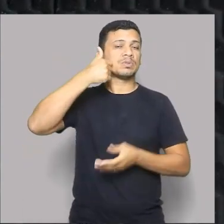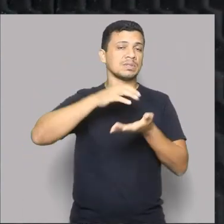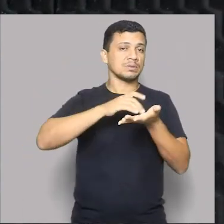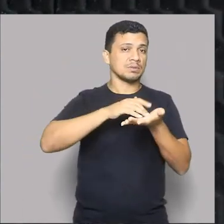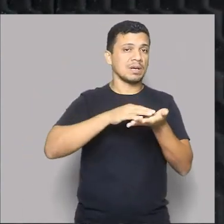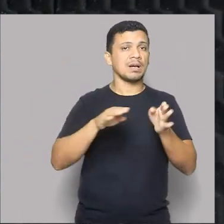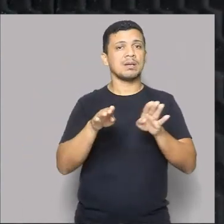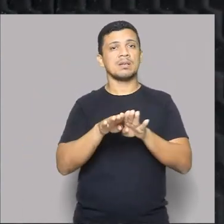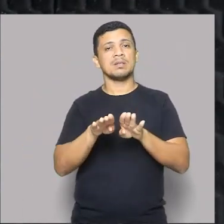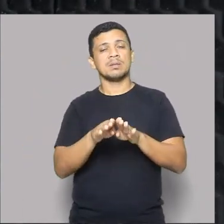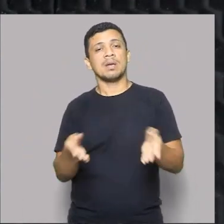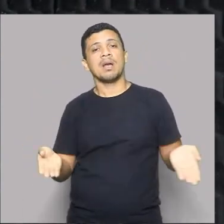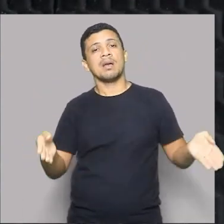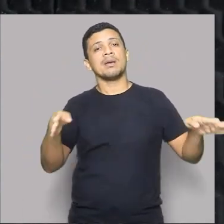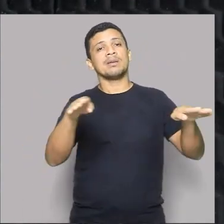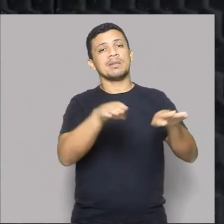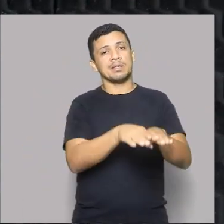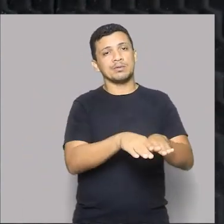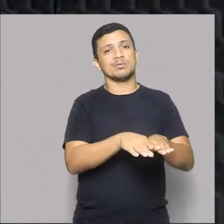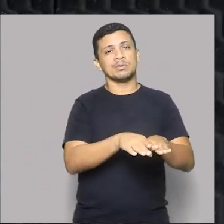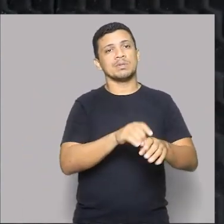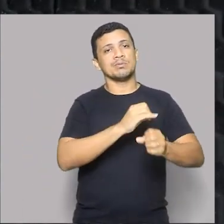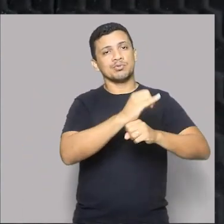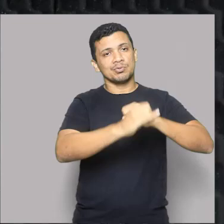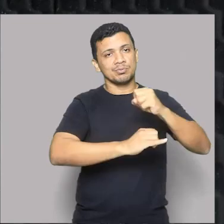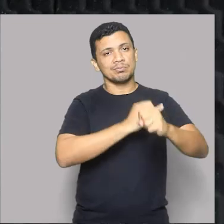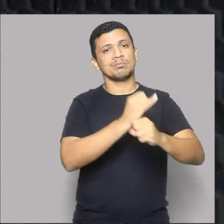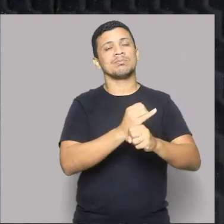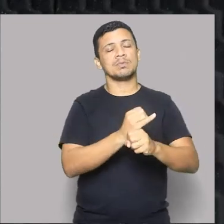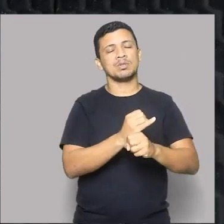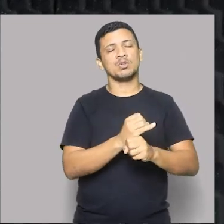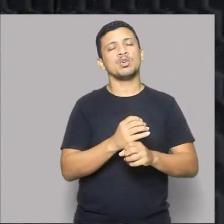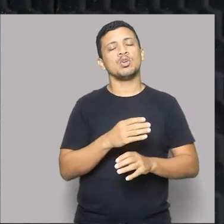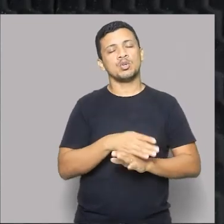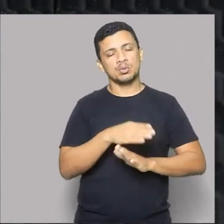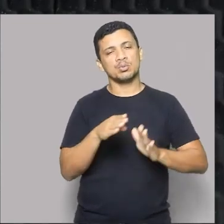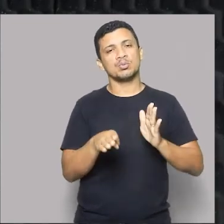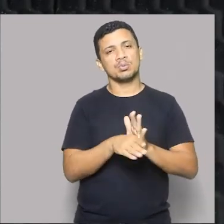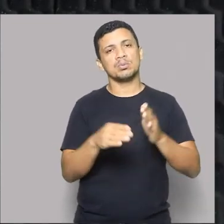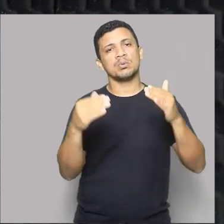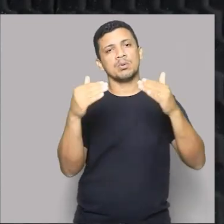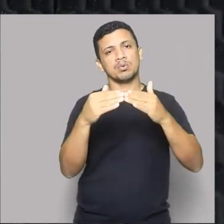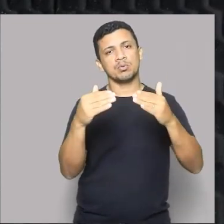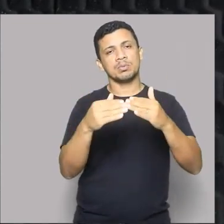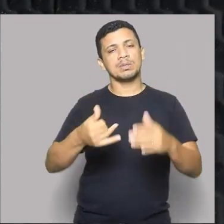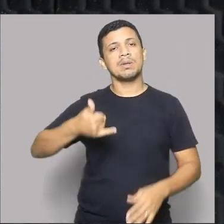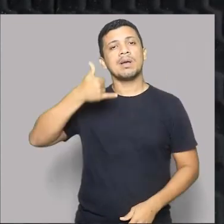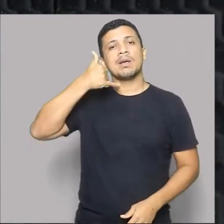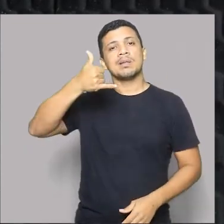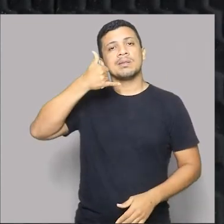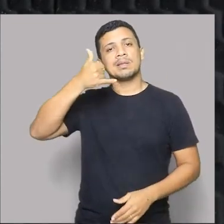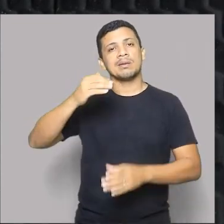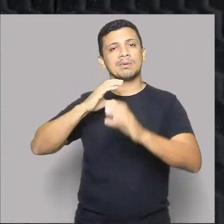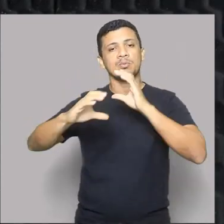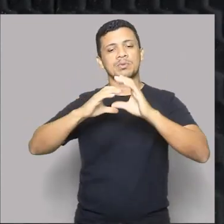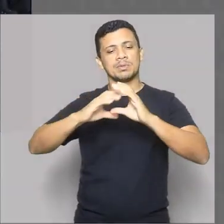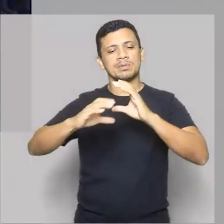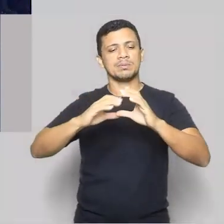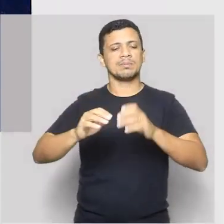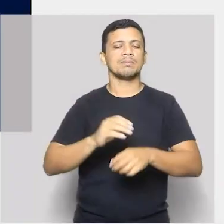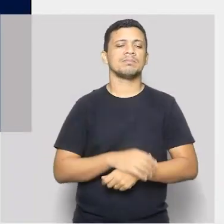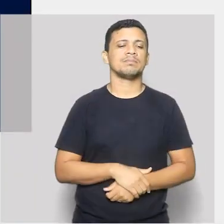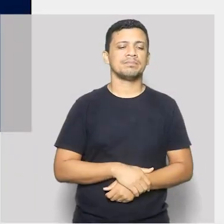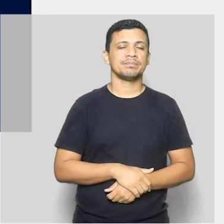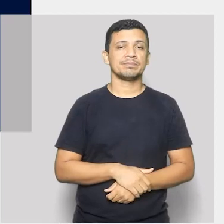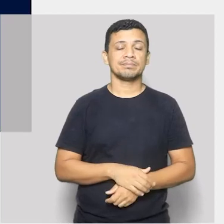digital, por exemplo, sobre a questão da inclusão digital, isso tudo faz parte do que a gente chama de telecomunicações. E aí,